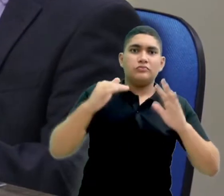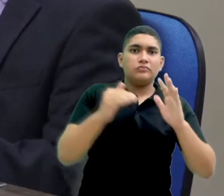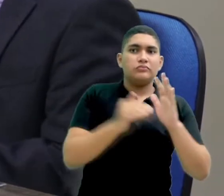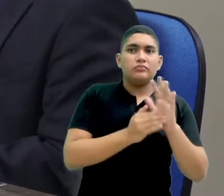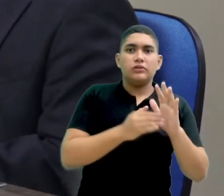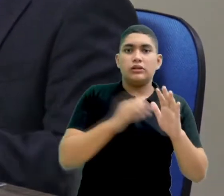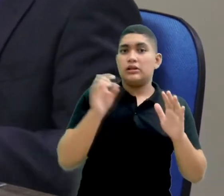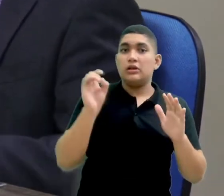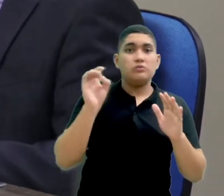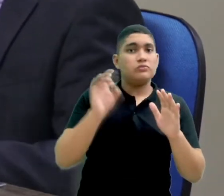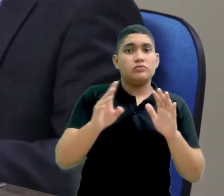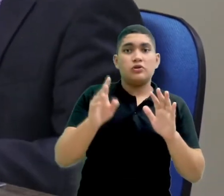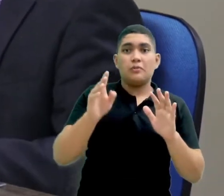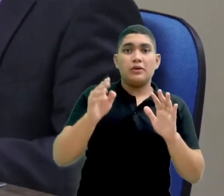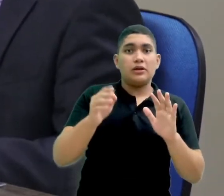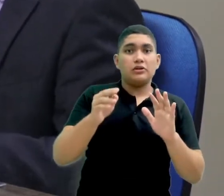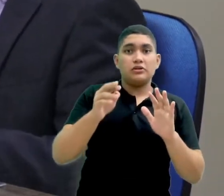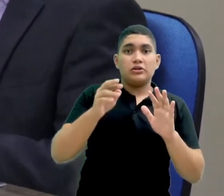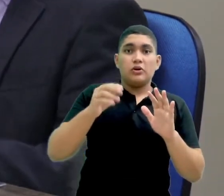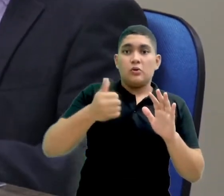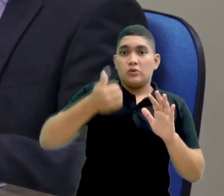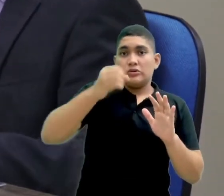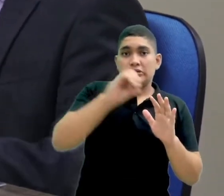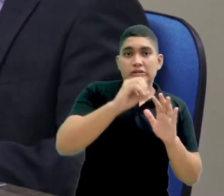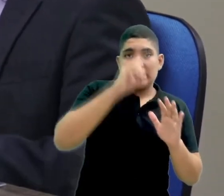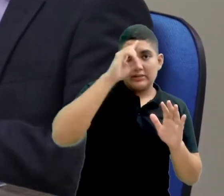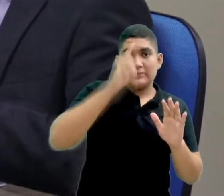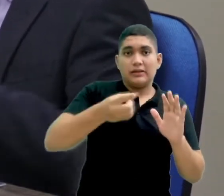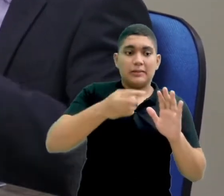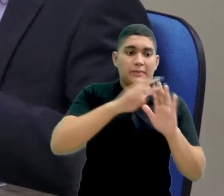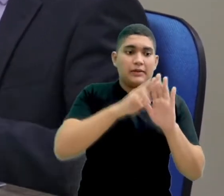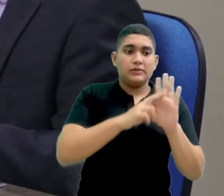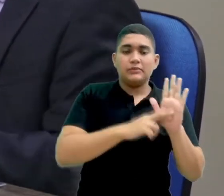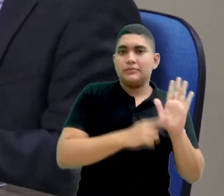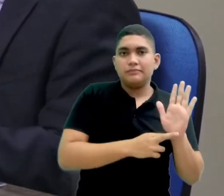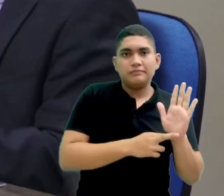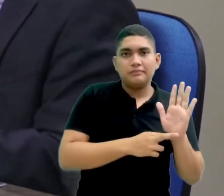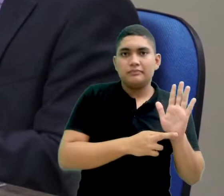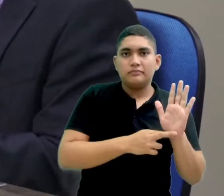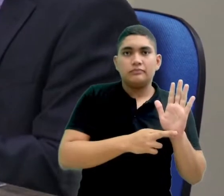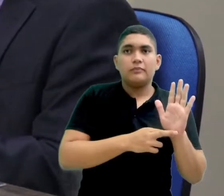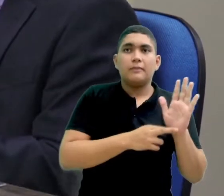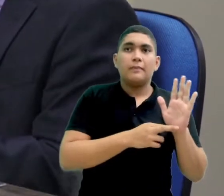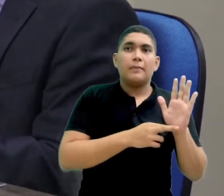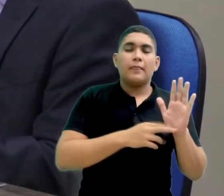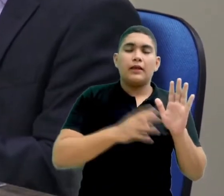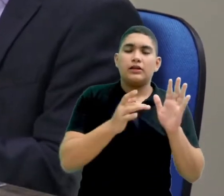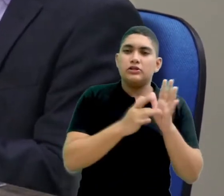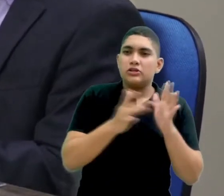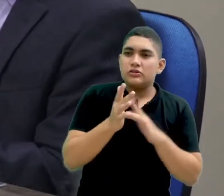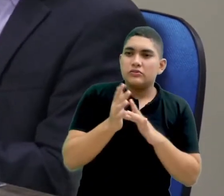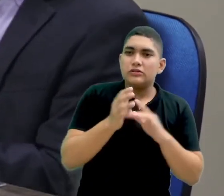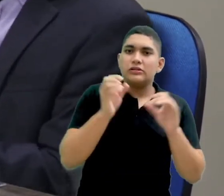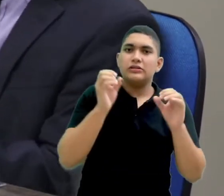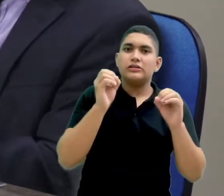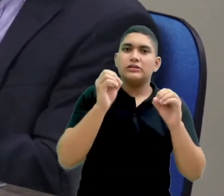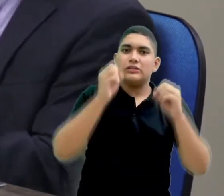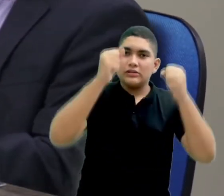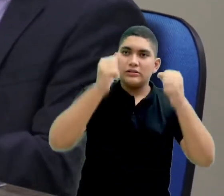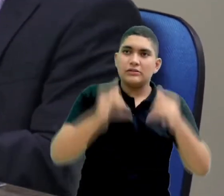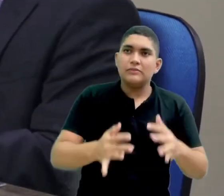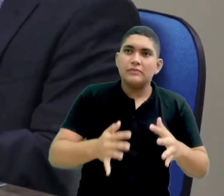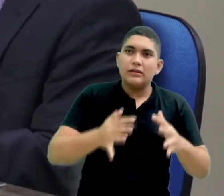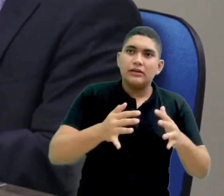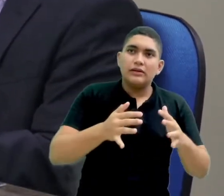fariseus. Jesus, no texto que nós apresentamos, nós estamos no Sermão do Monte, ele deixa bem claro e é preocupante